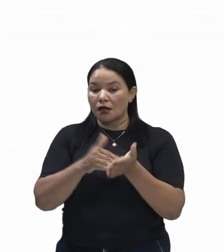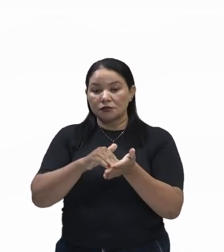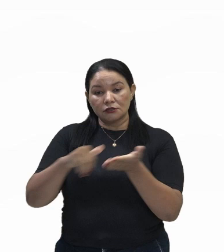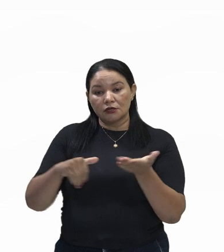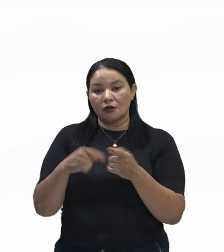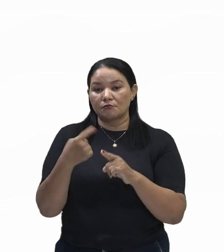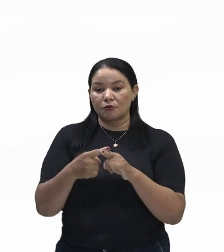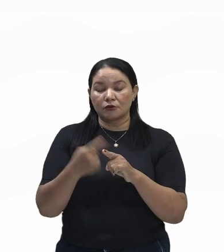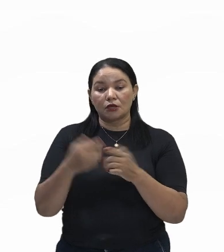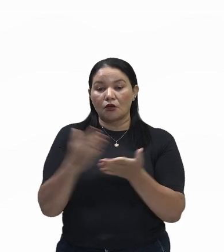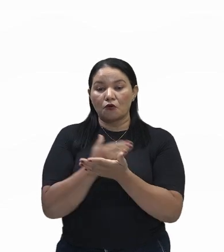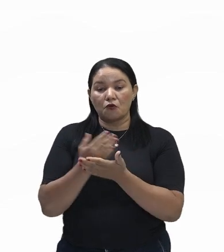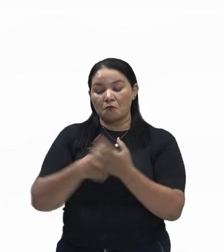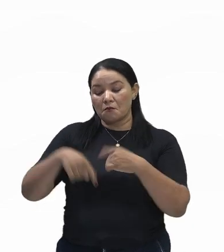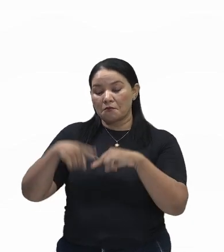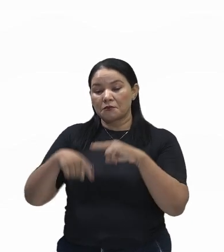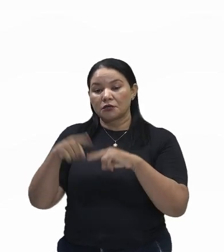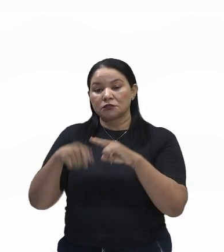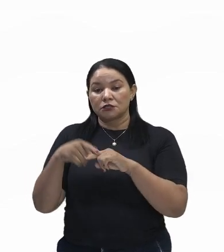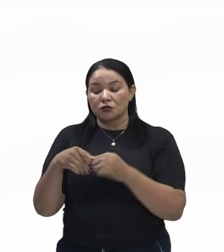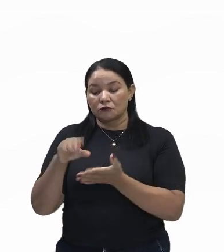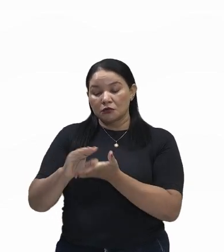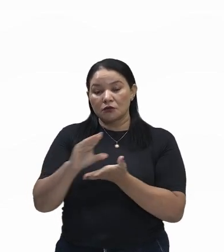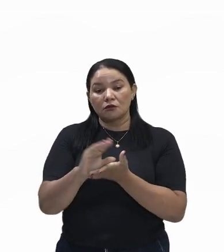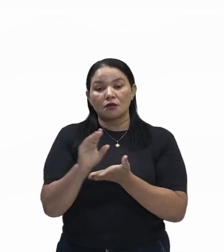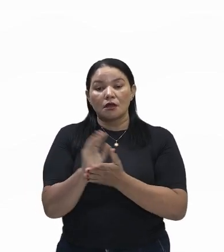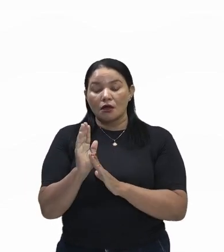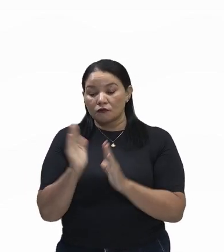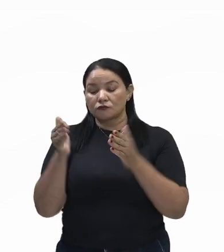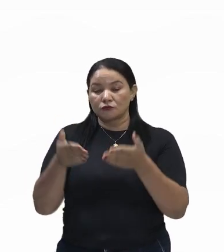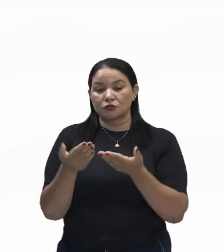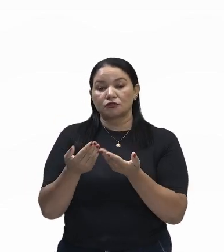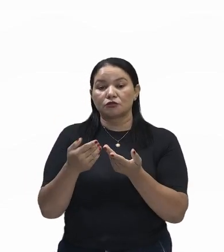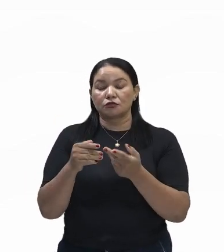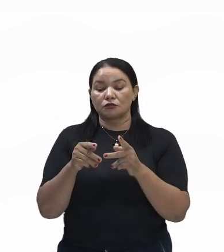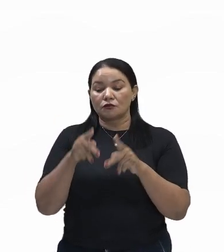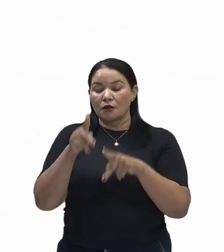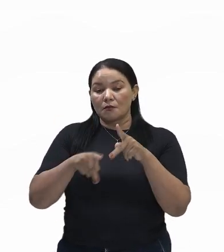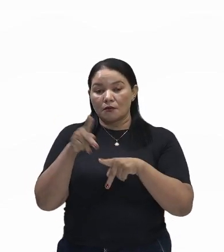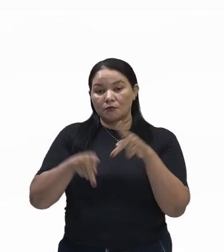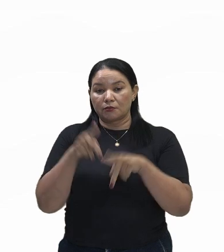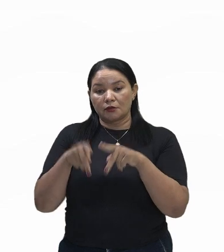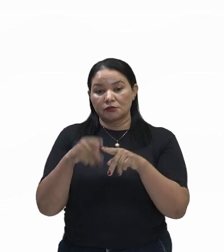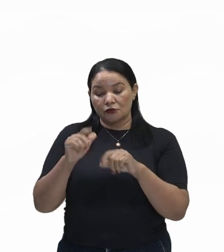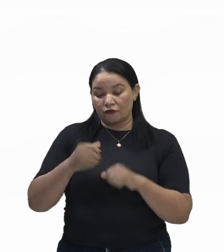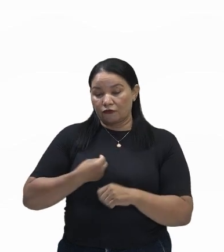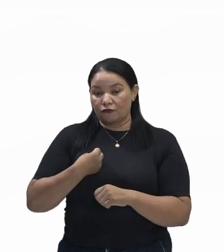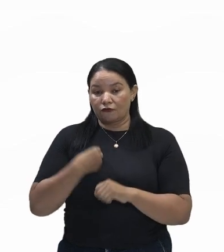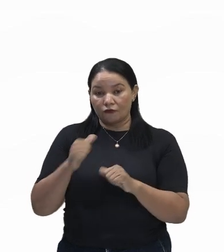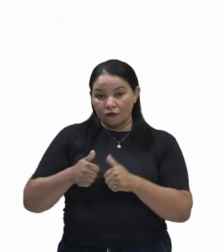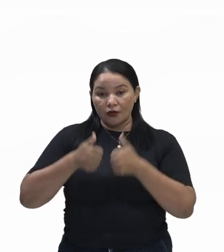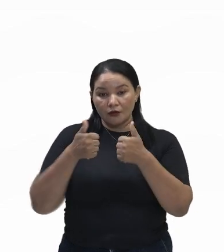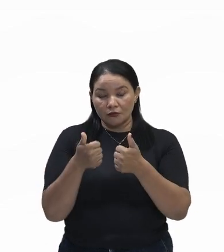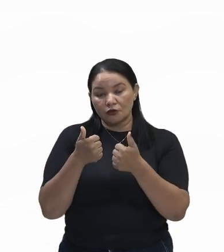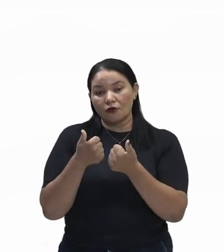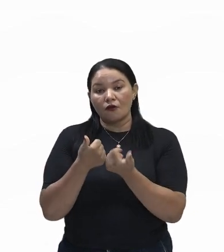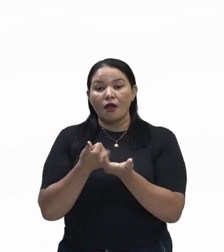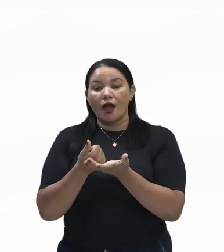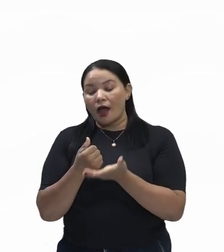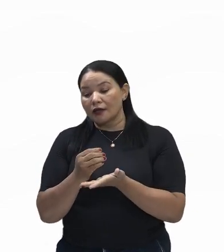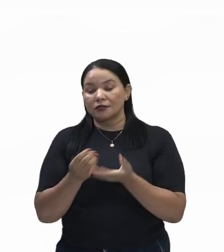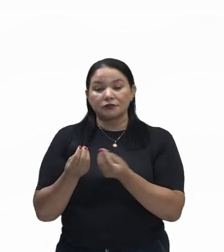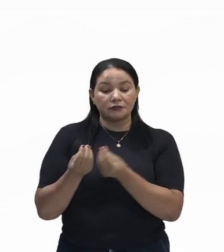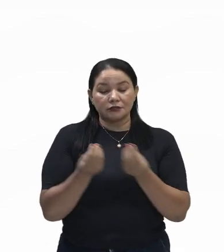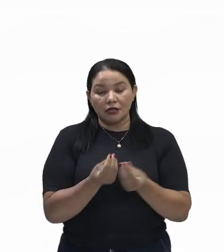dos recursos que deveriam estar sendo destinados em melhoria de vida para a população estava